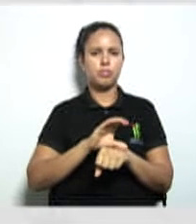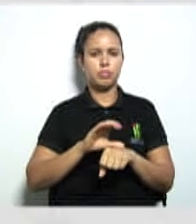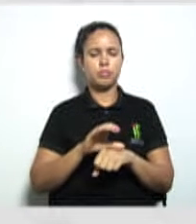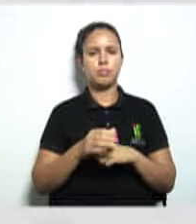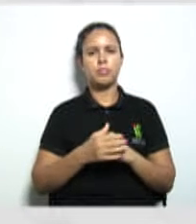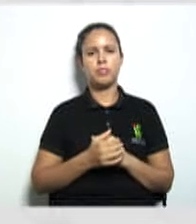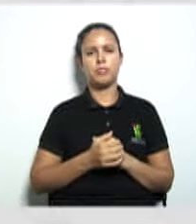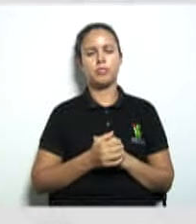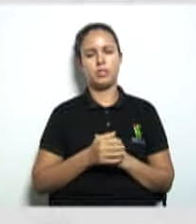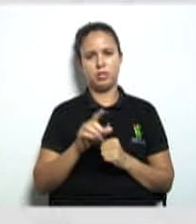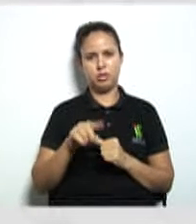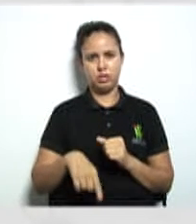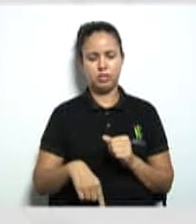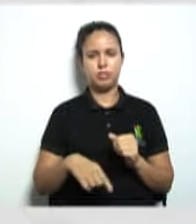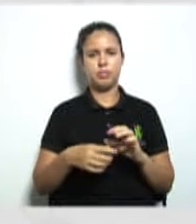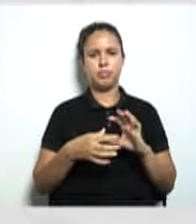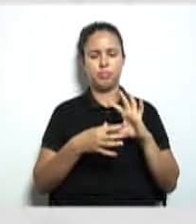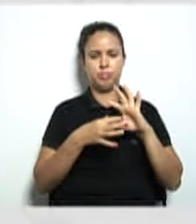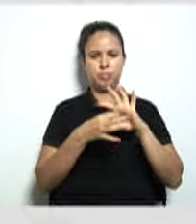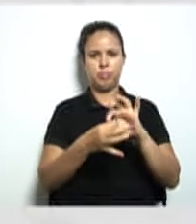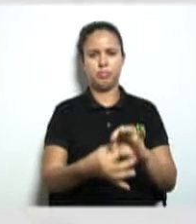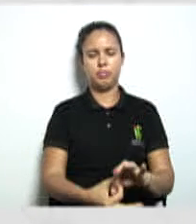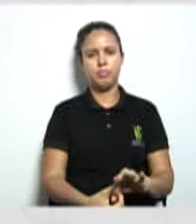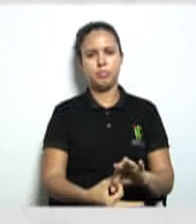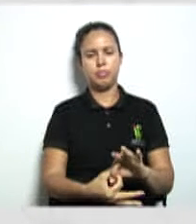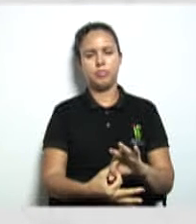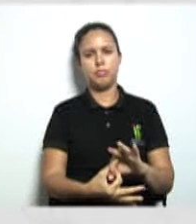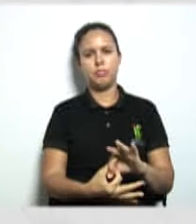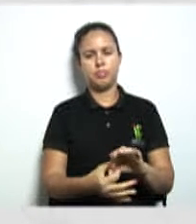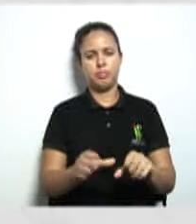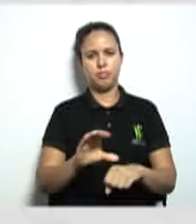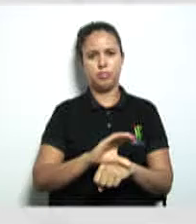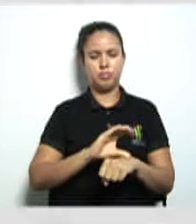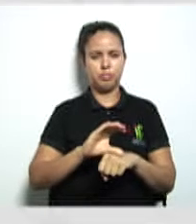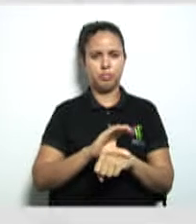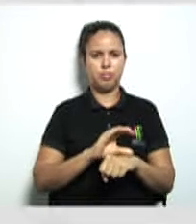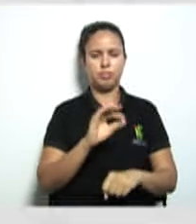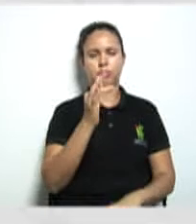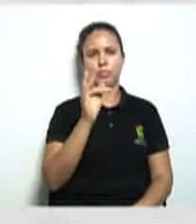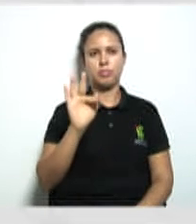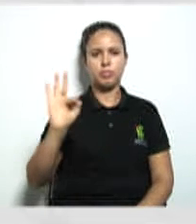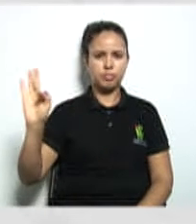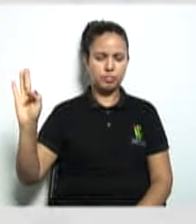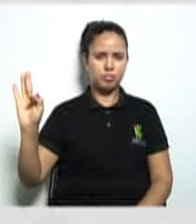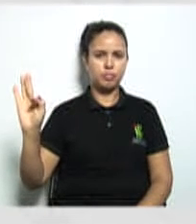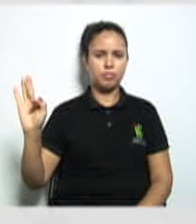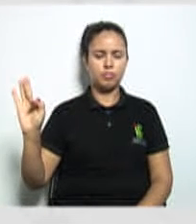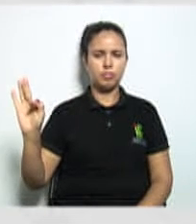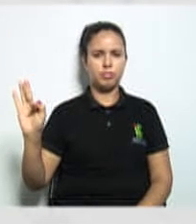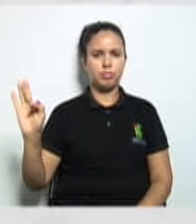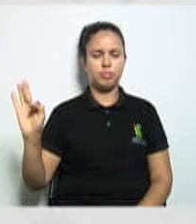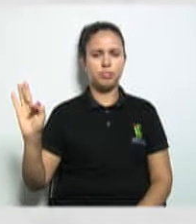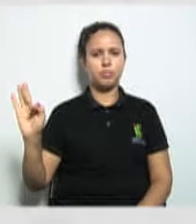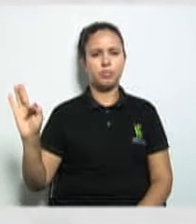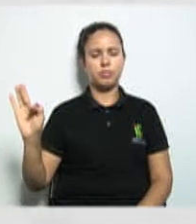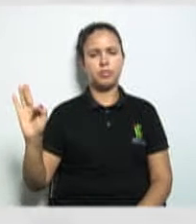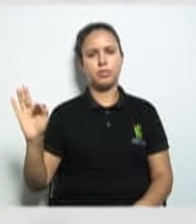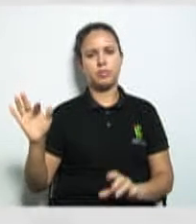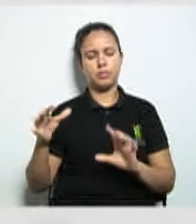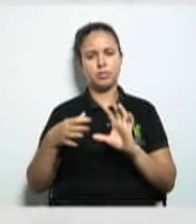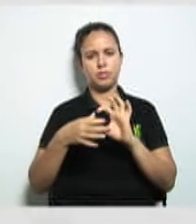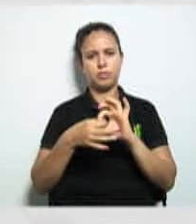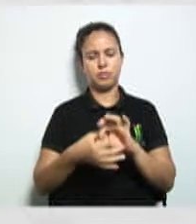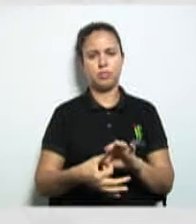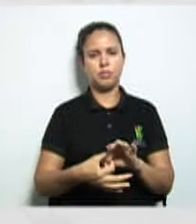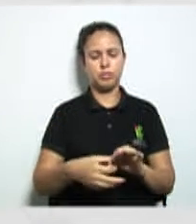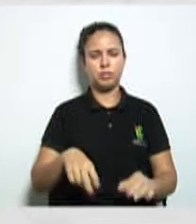a relação aqui da Constituição Federal com o